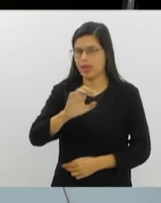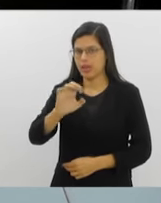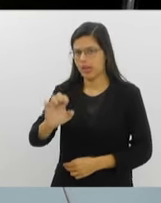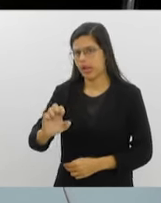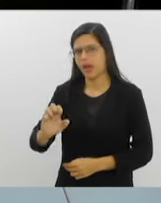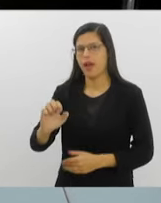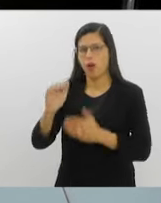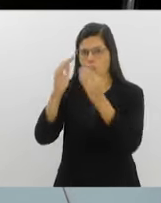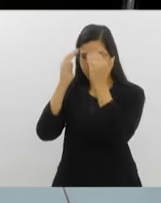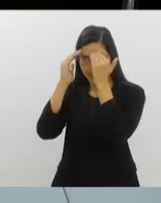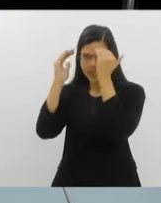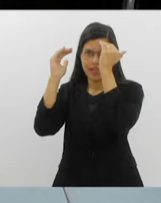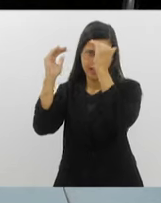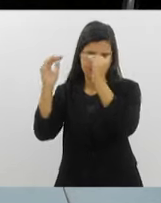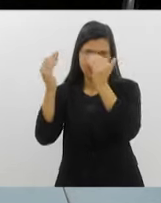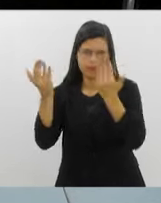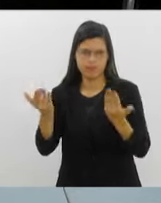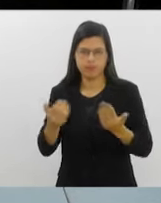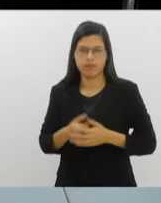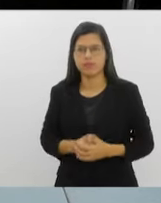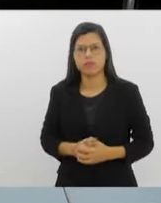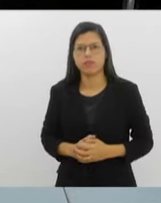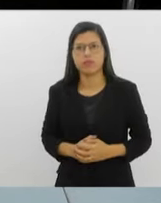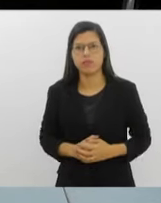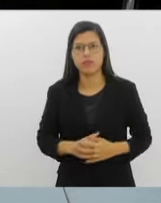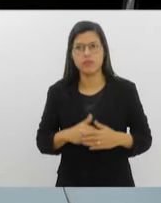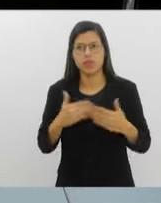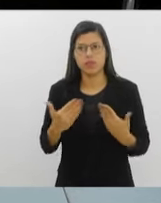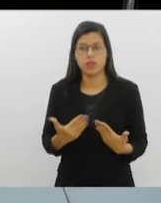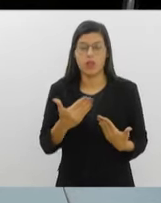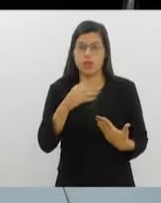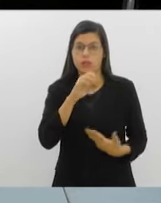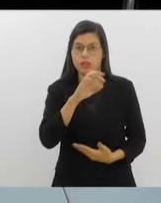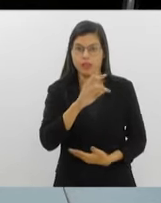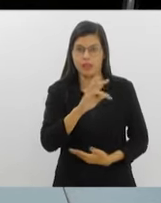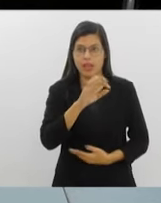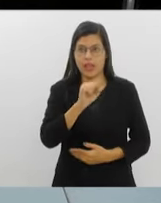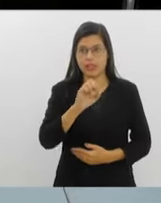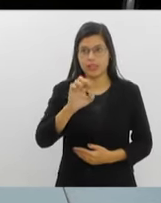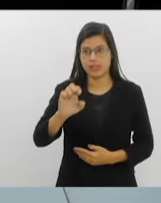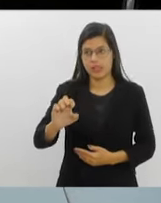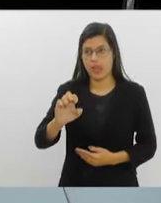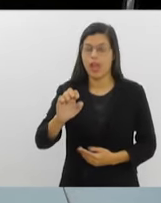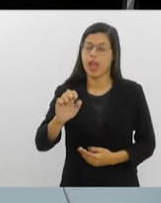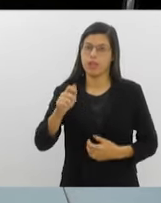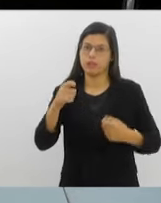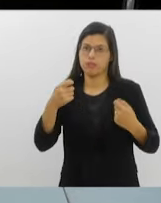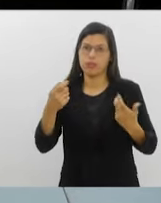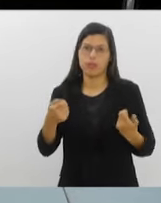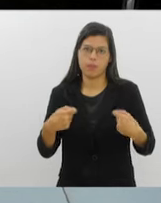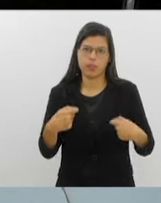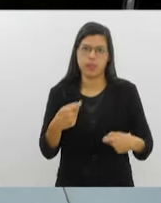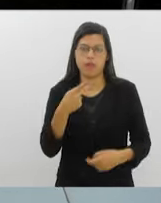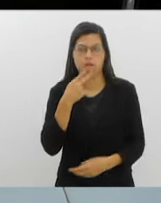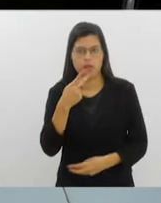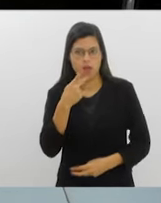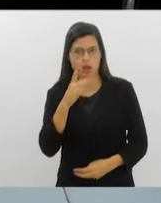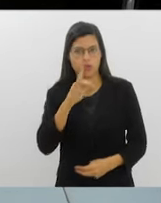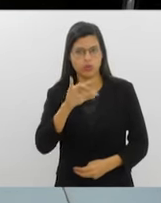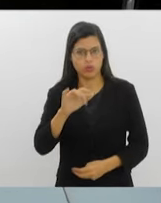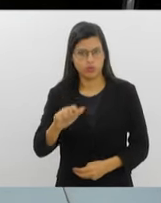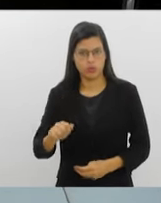TSE. Então, competiria ao TSE dizer que, nos dias das eleições,